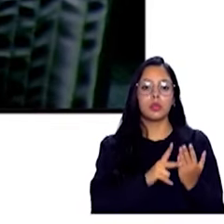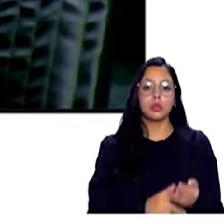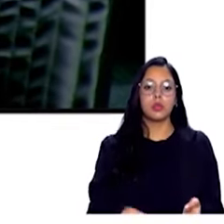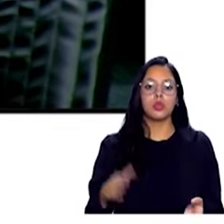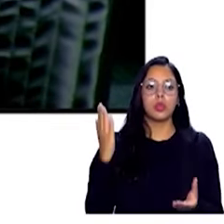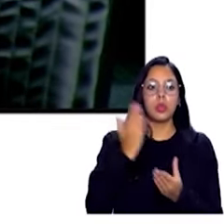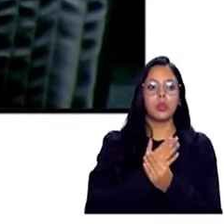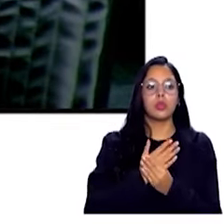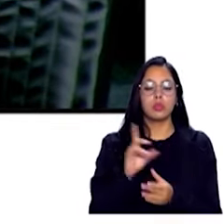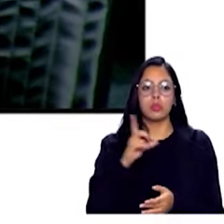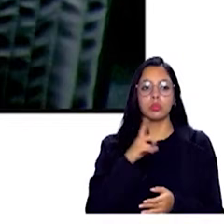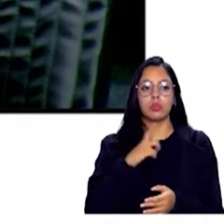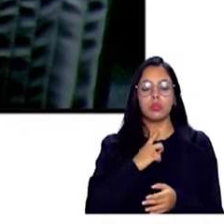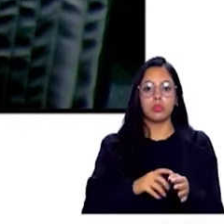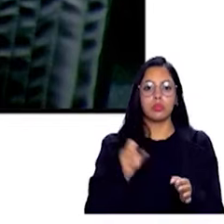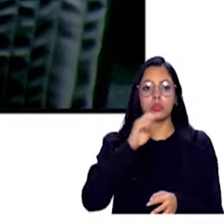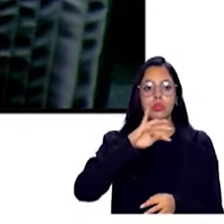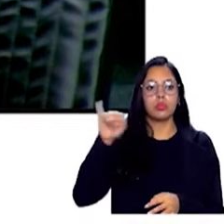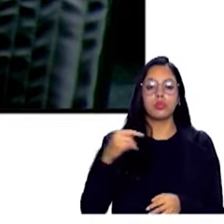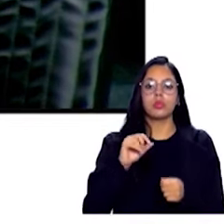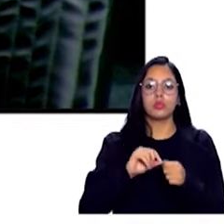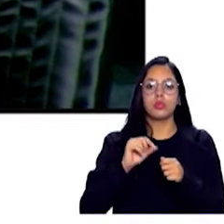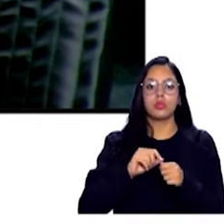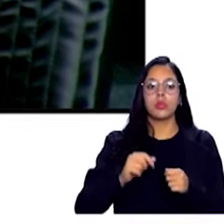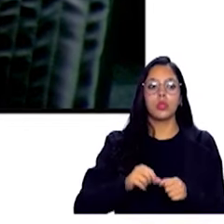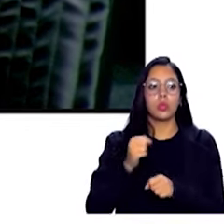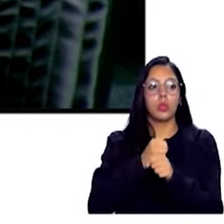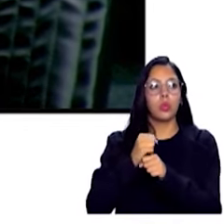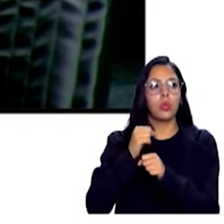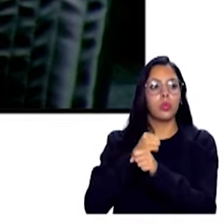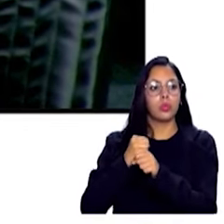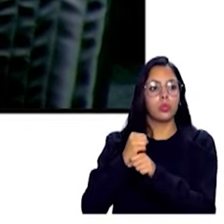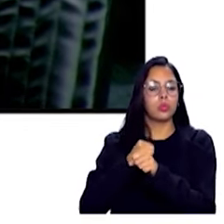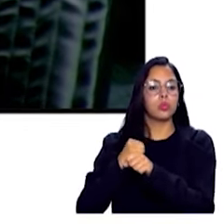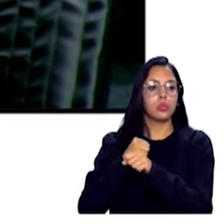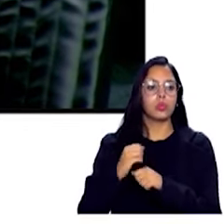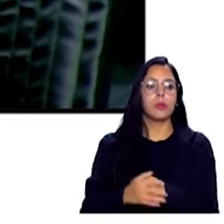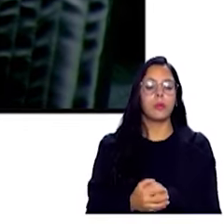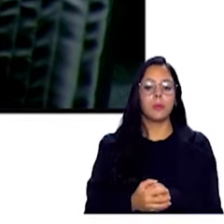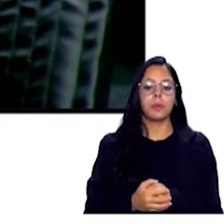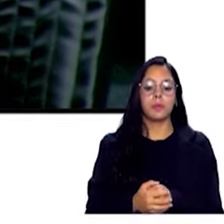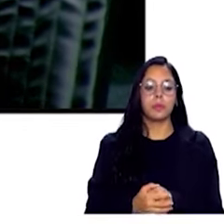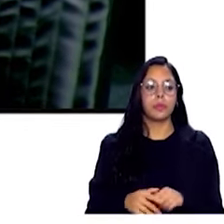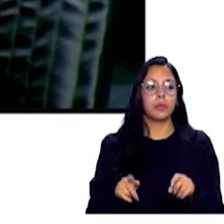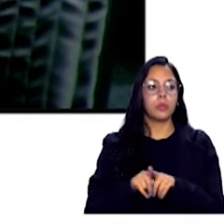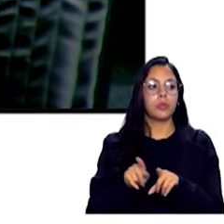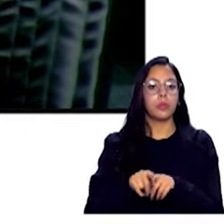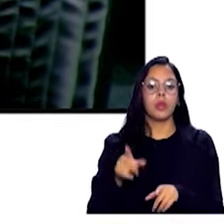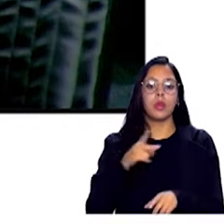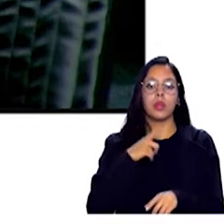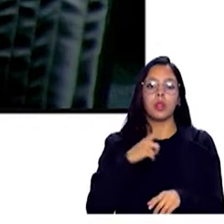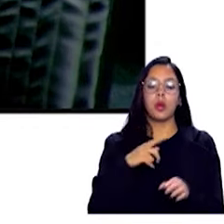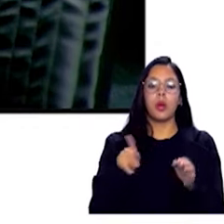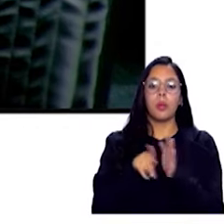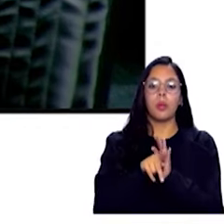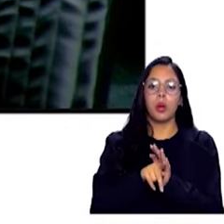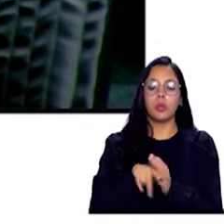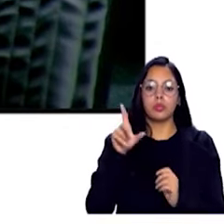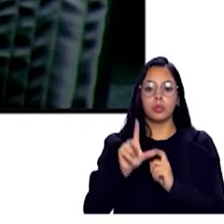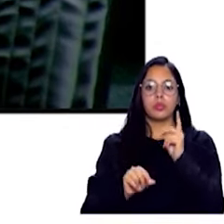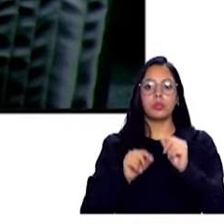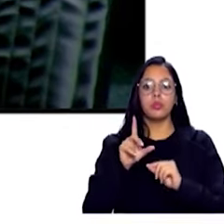dia 500.000 casos por ano e de uma expectativa de que o filtro venha a reduzir esse